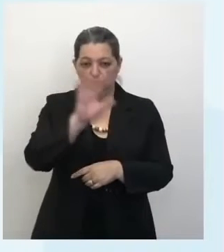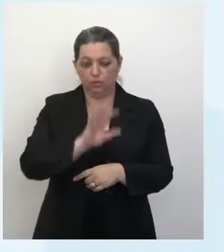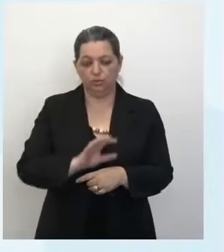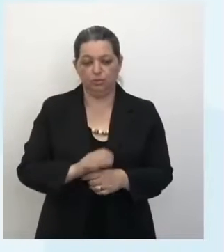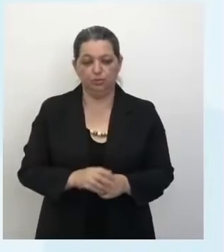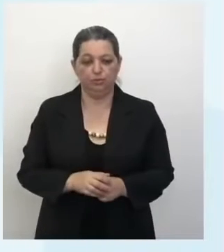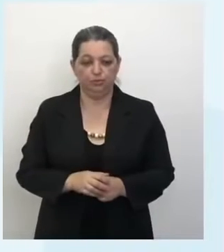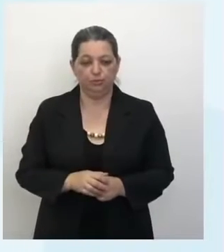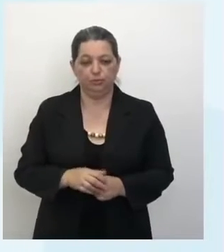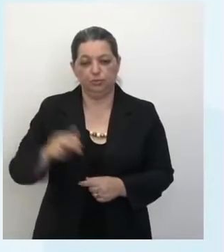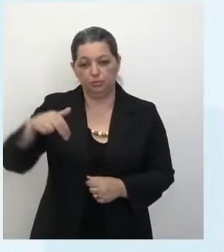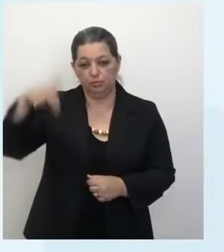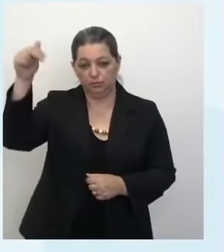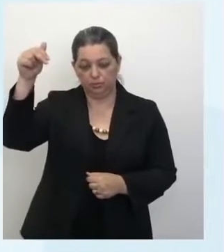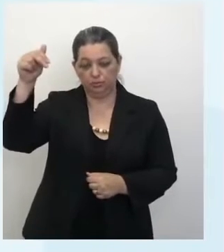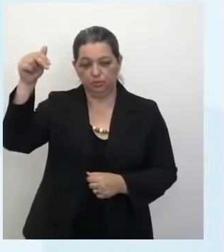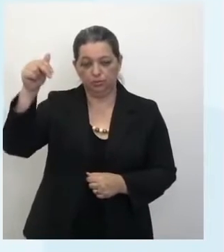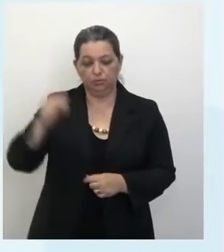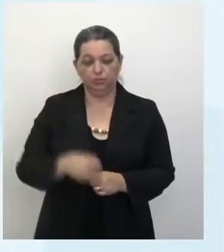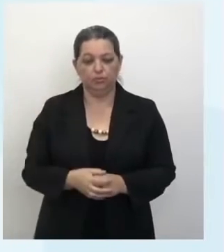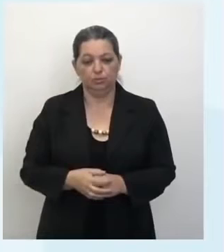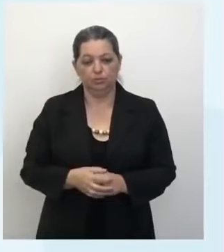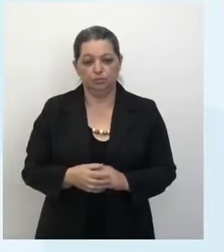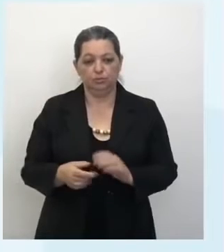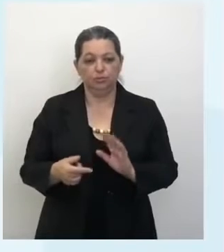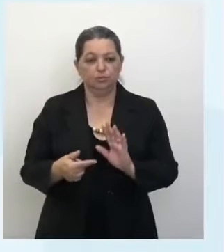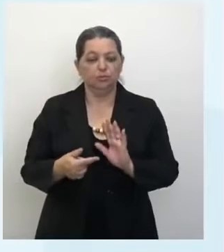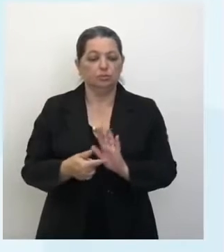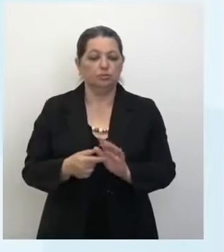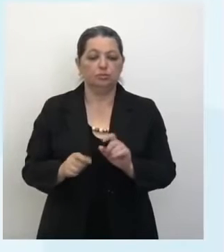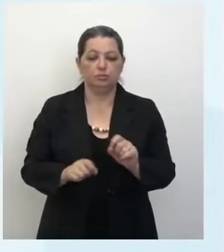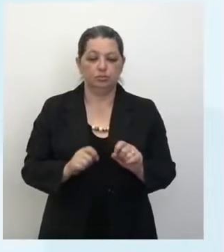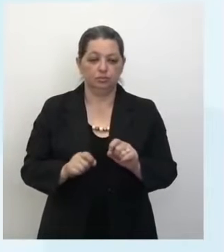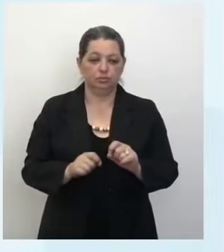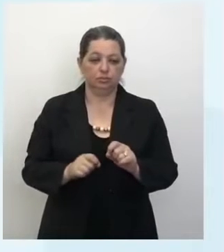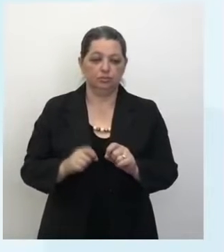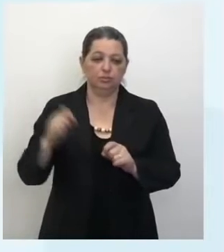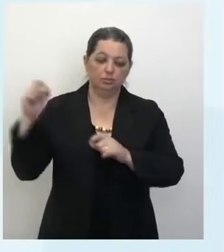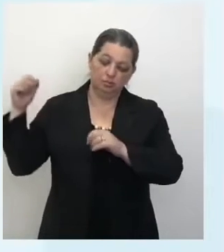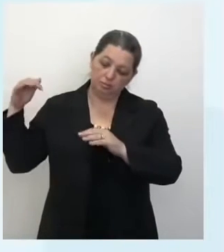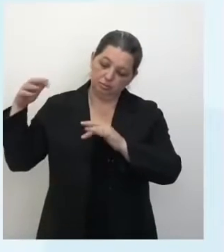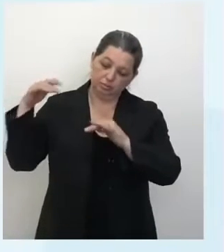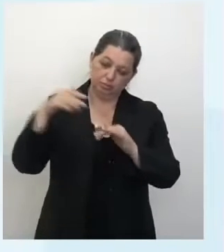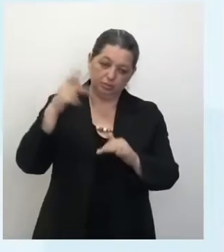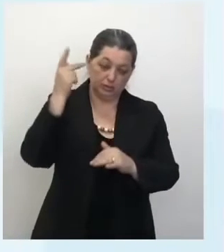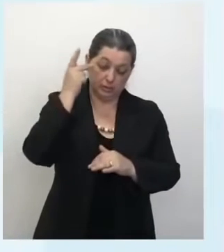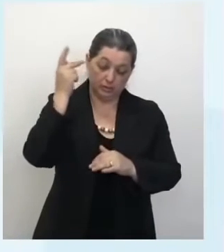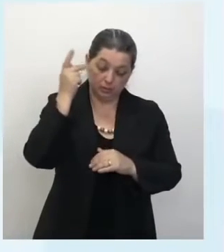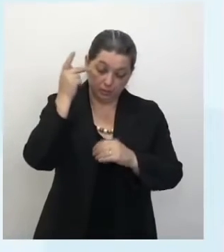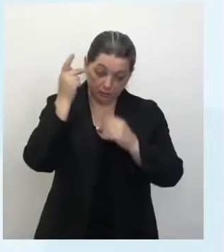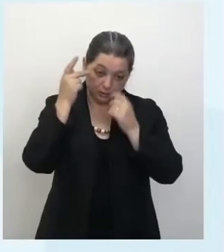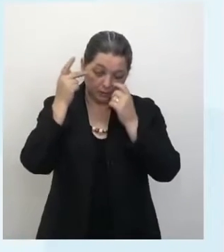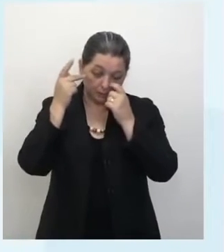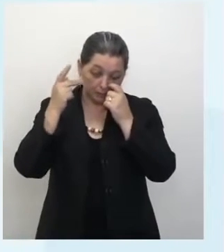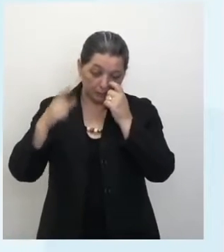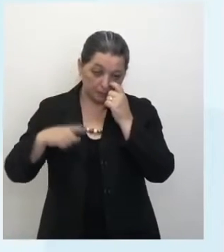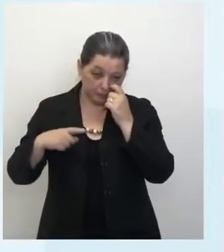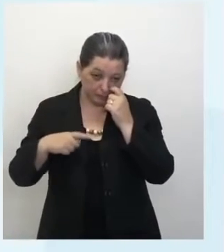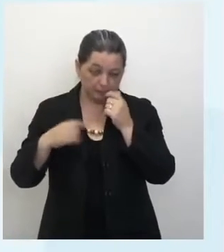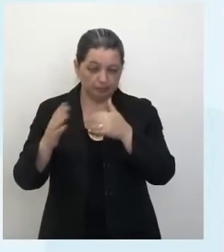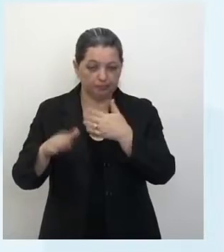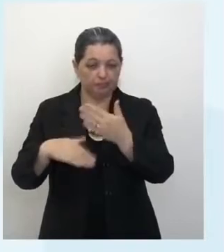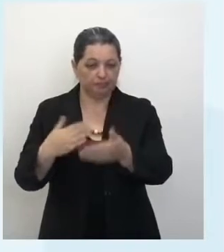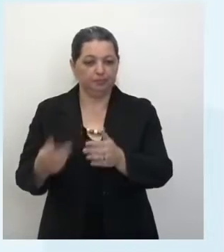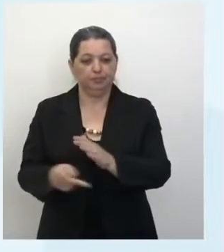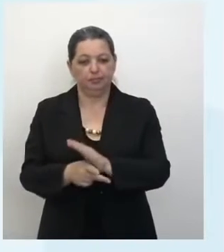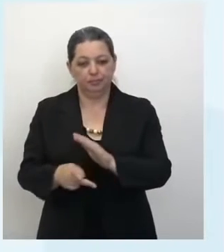Então, o Nordeste, né, o nordestino, ele acaba saindo, né, vindo ainda para São Paulo, ainda tem o processo industrial, né, as